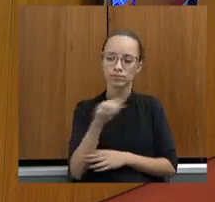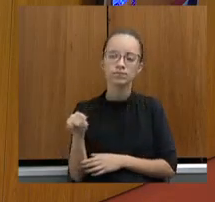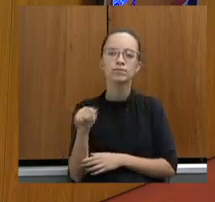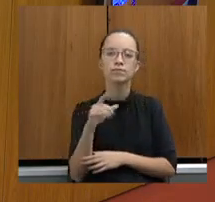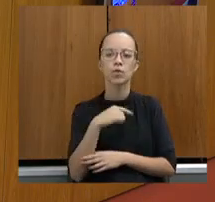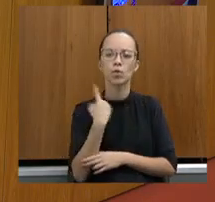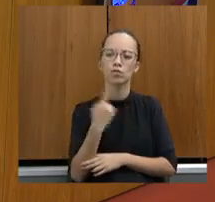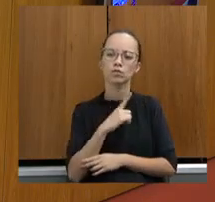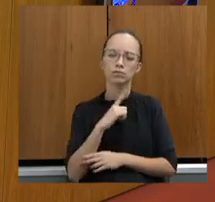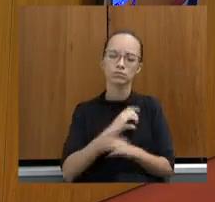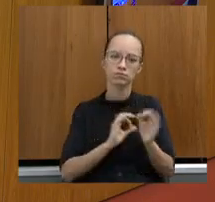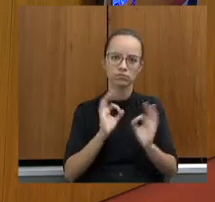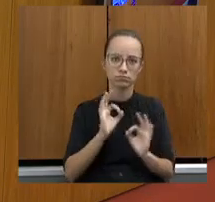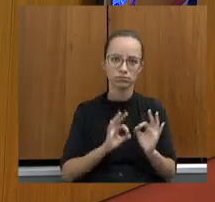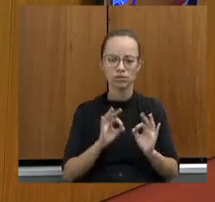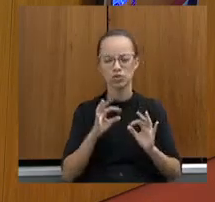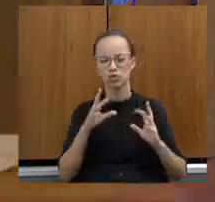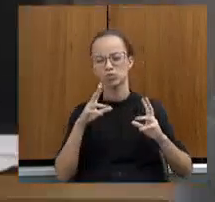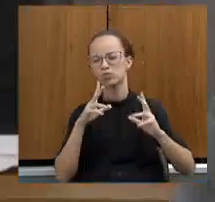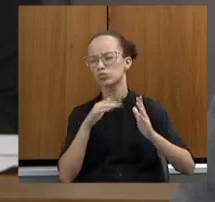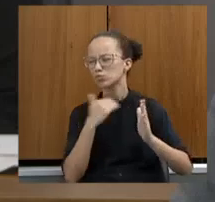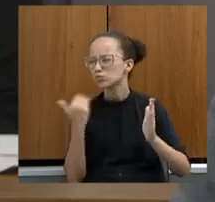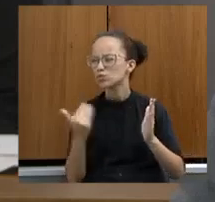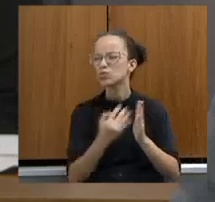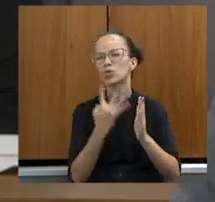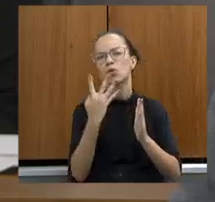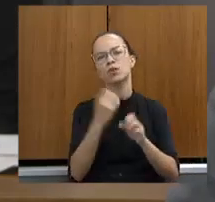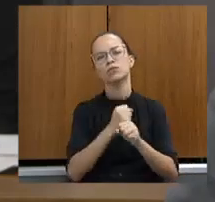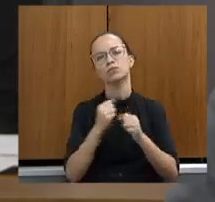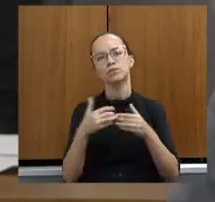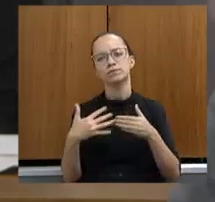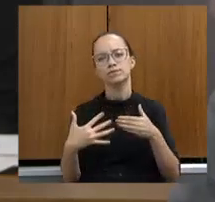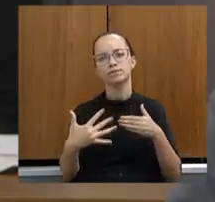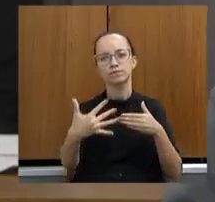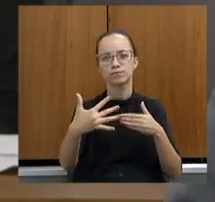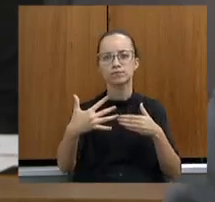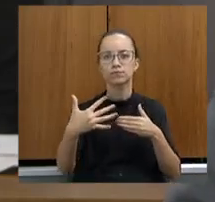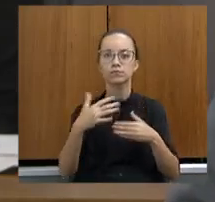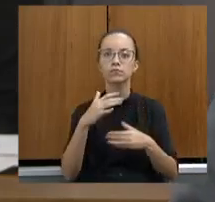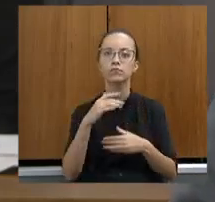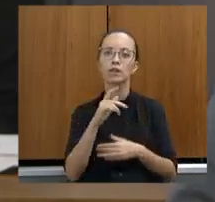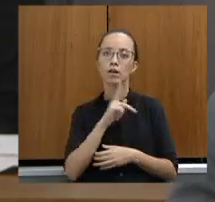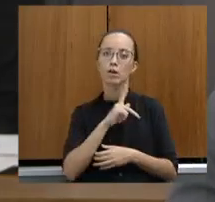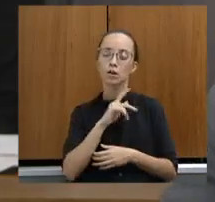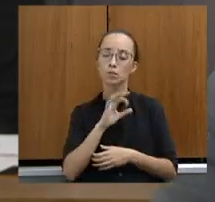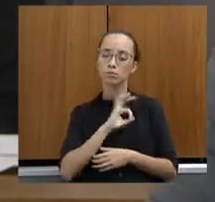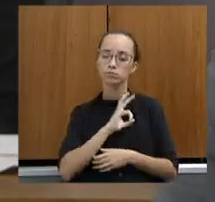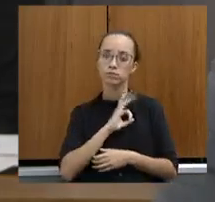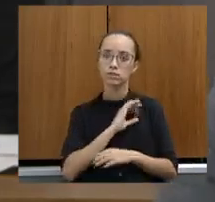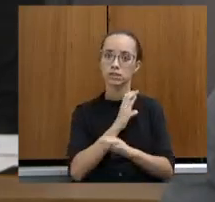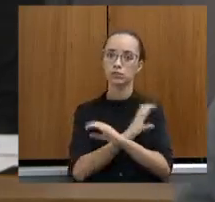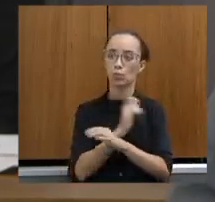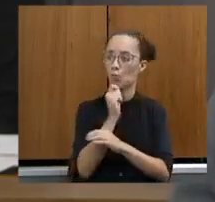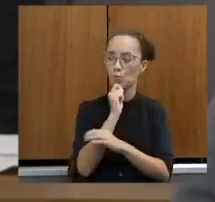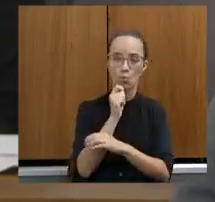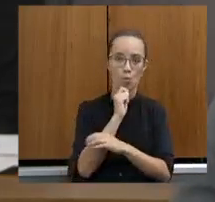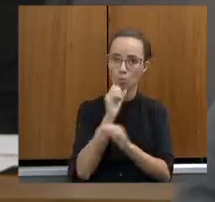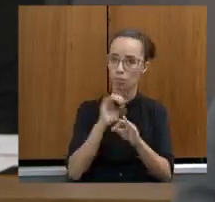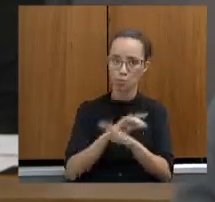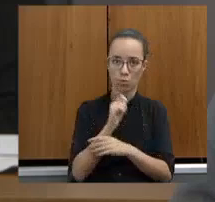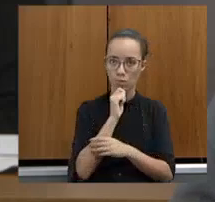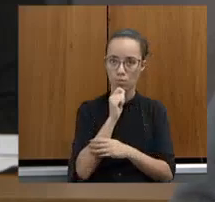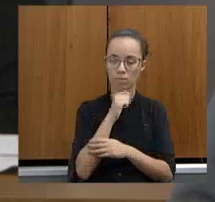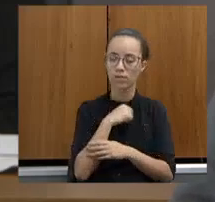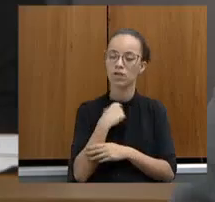de todos os próximos quatro anos Como ocorreram os concursos na Polícia Civil esse planejamento ainda não foi concluído Já inclusive